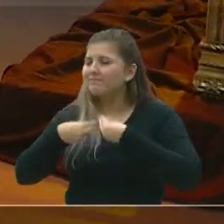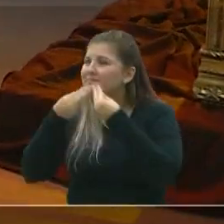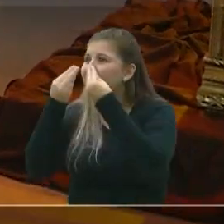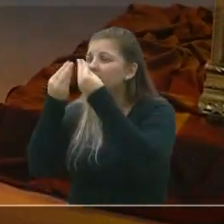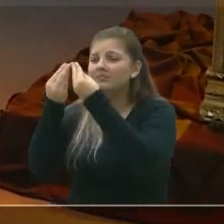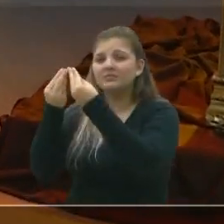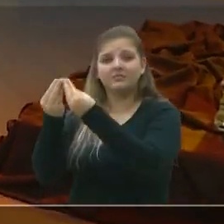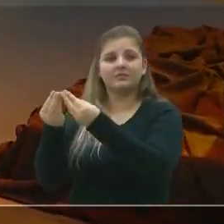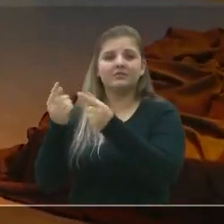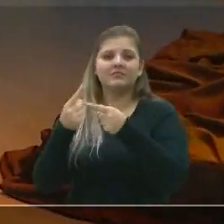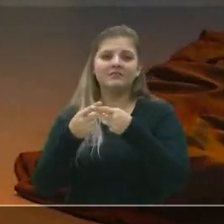Ele pode tudo.